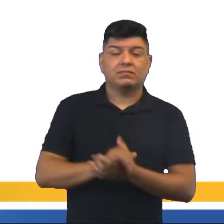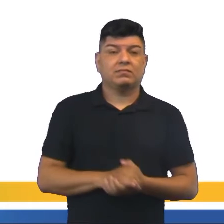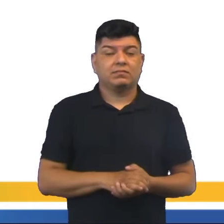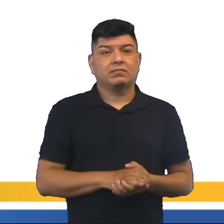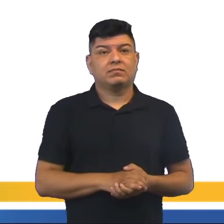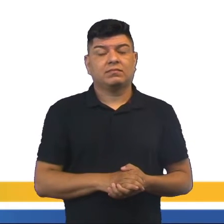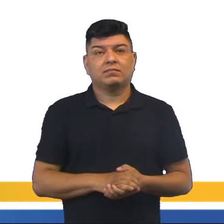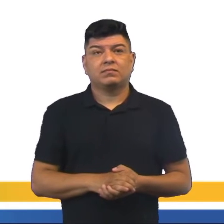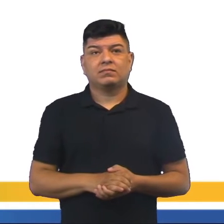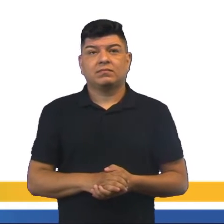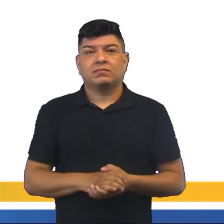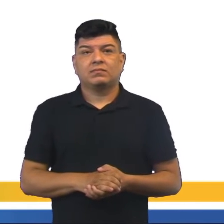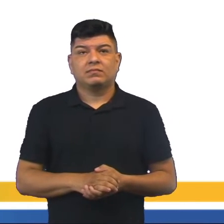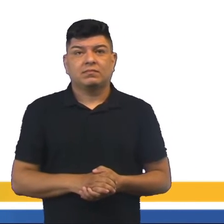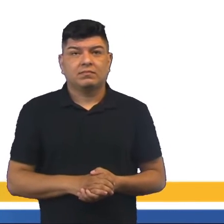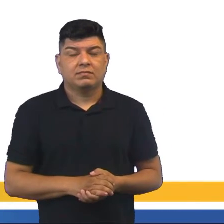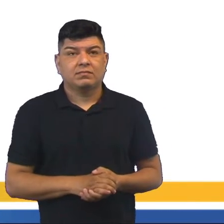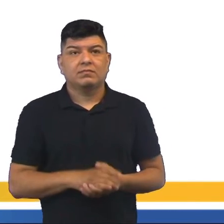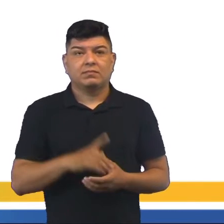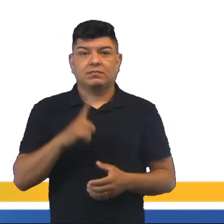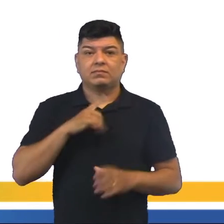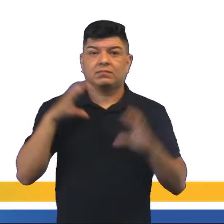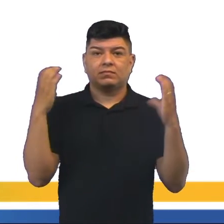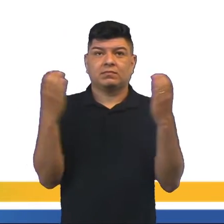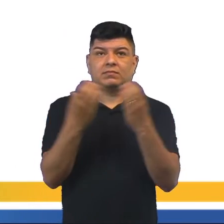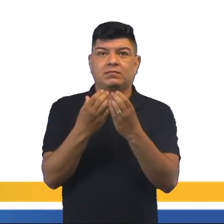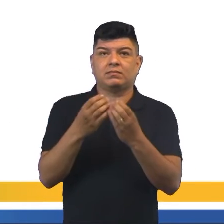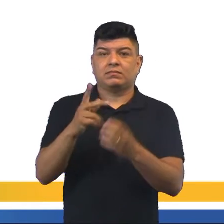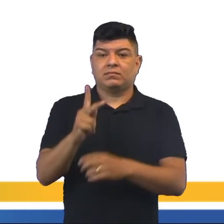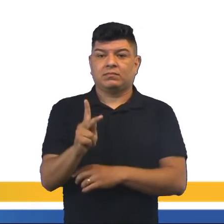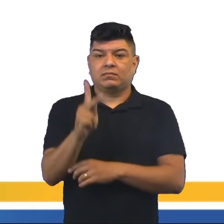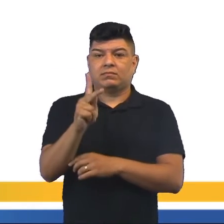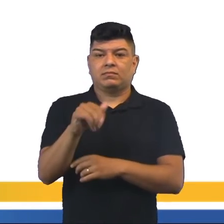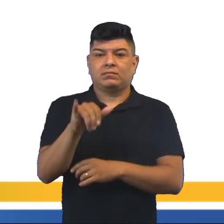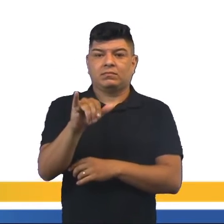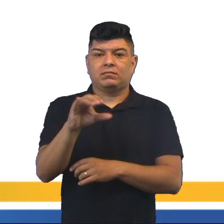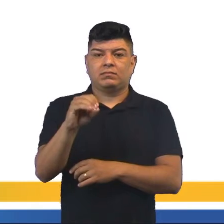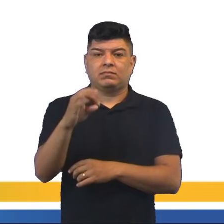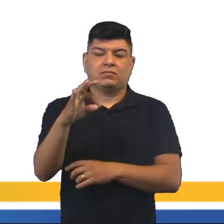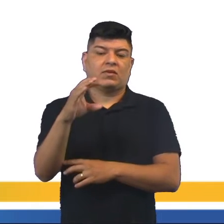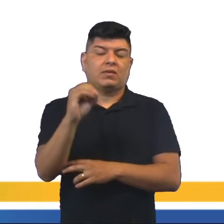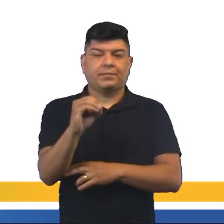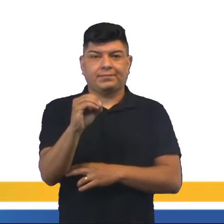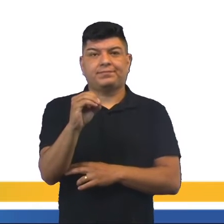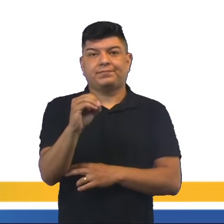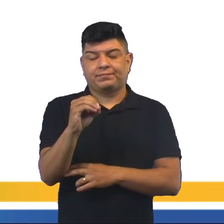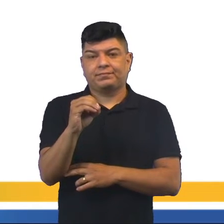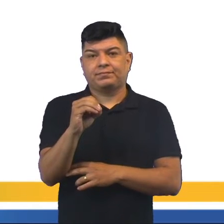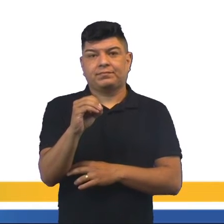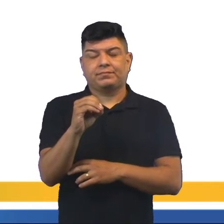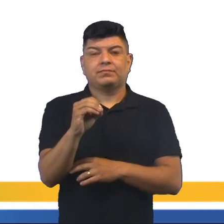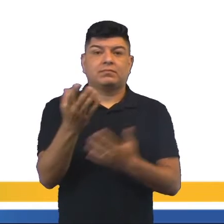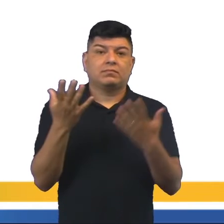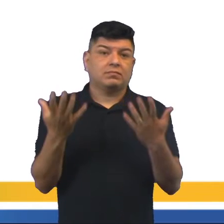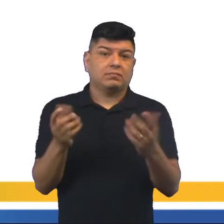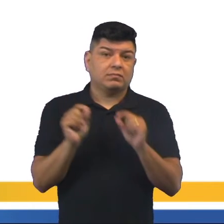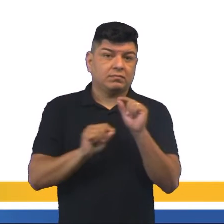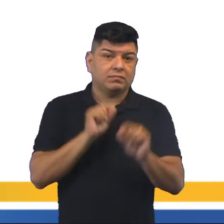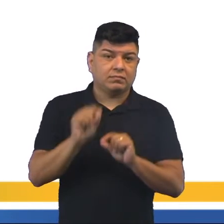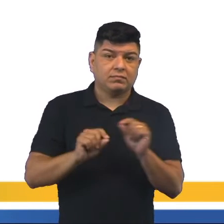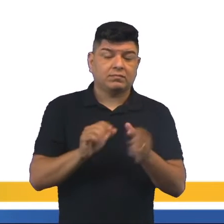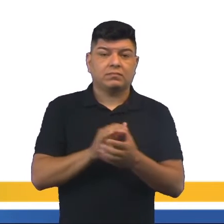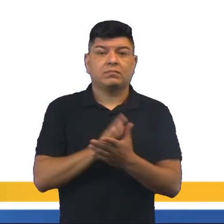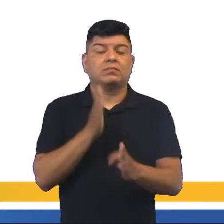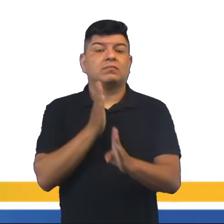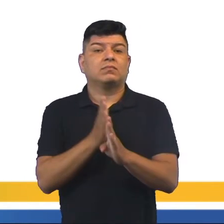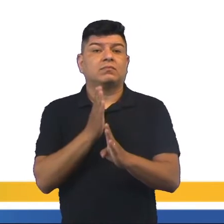situação, tá bom? Aí já ouviu falar na Conferência de Quioto? É chamado de Protocolo de Quioto, que é chamado